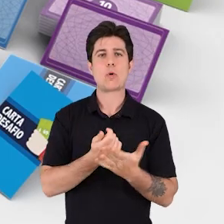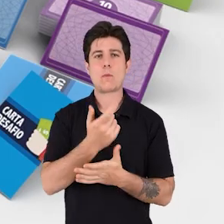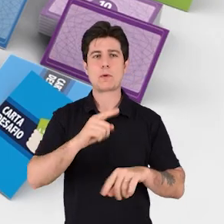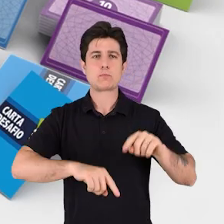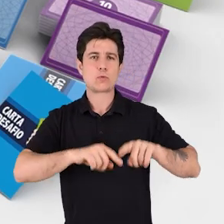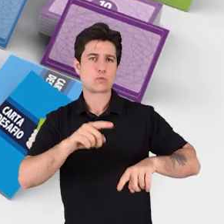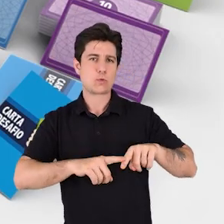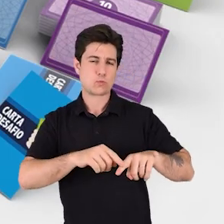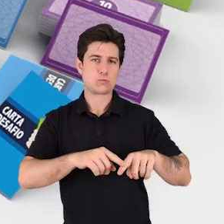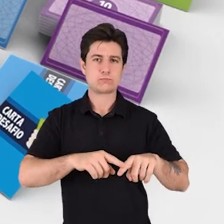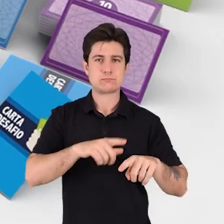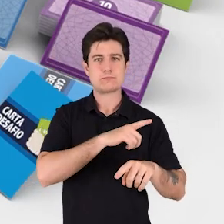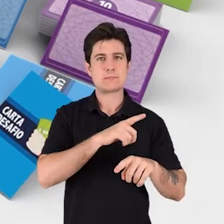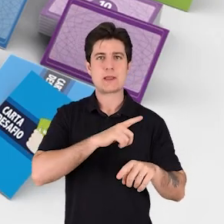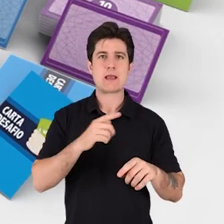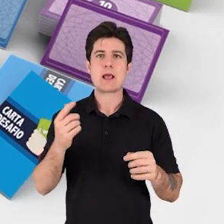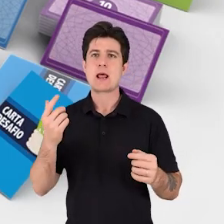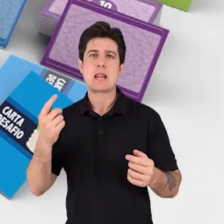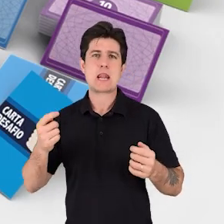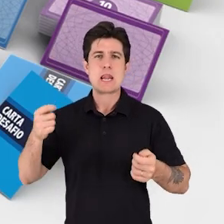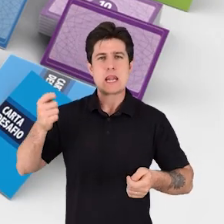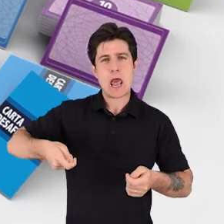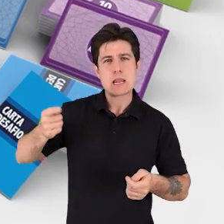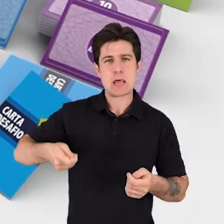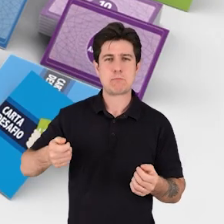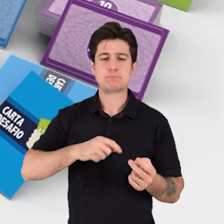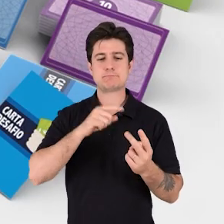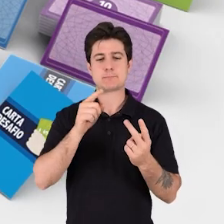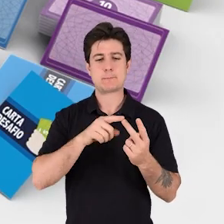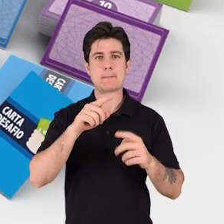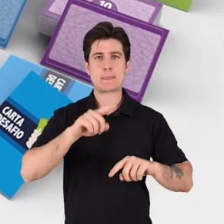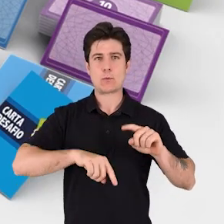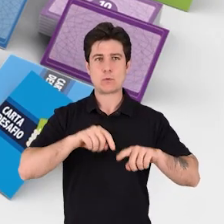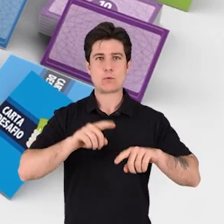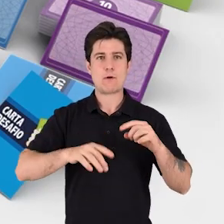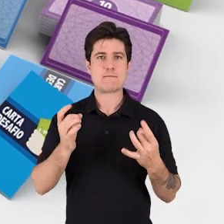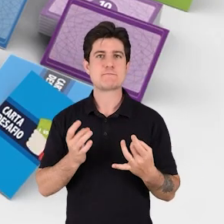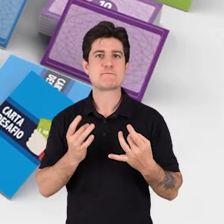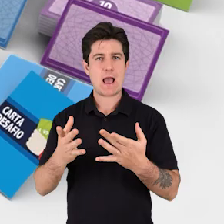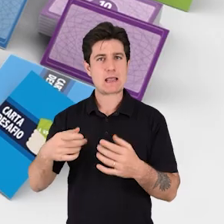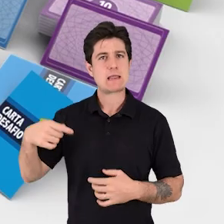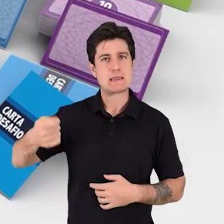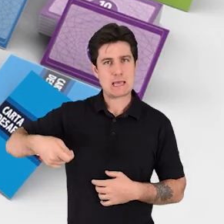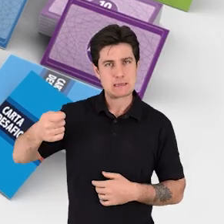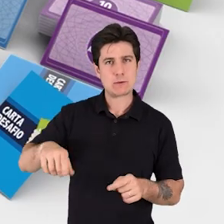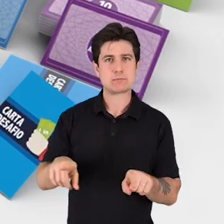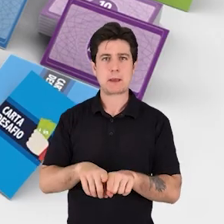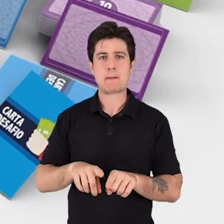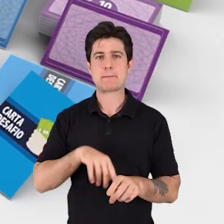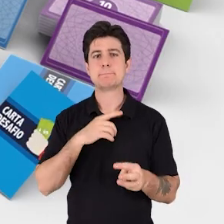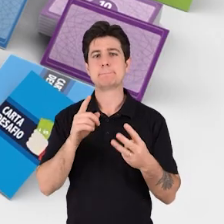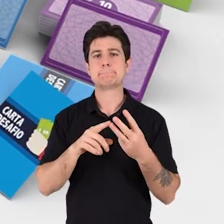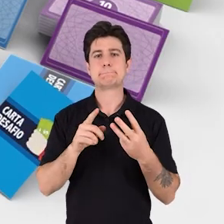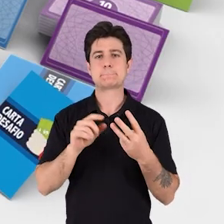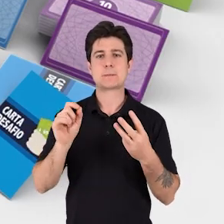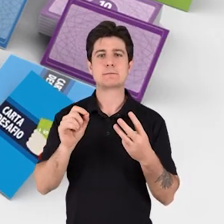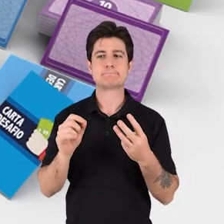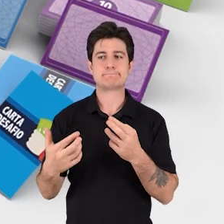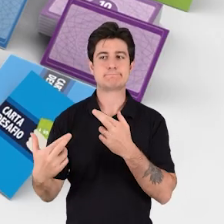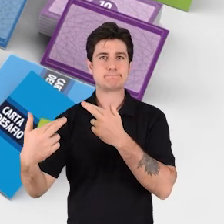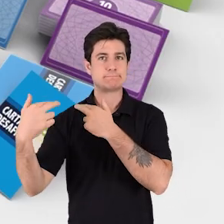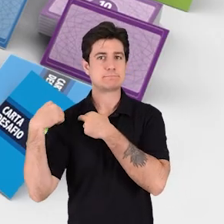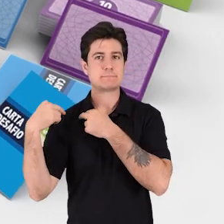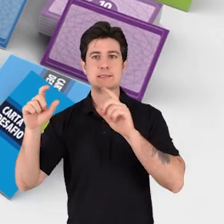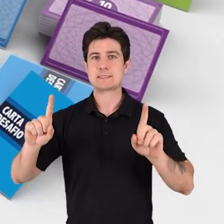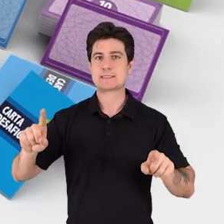1, compra de produtos, realizadas através de lances. Fase 2, venda de produtos, também realizadas através de lances.